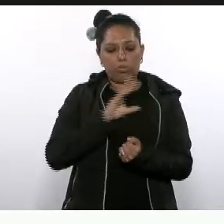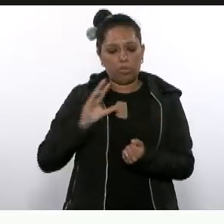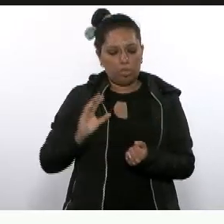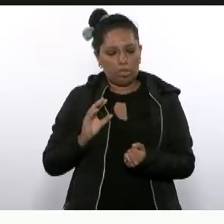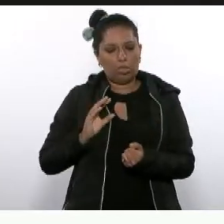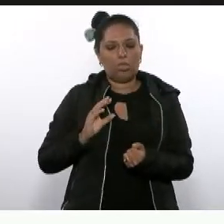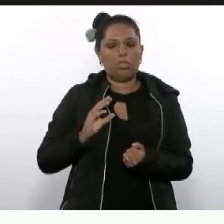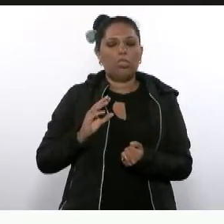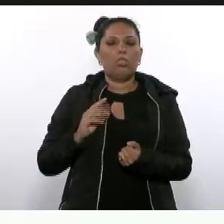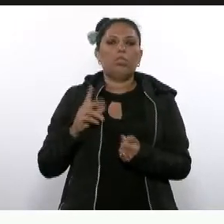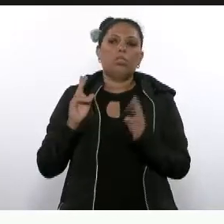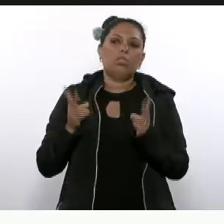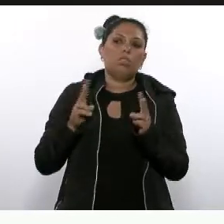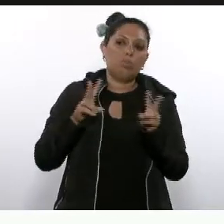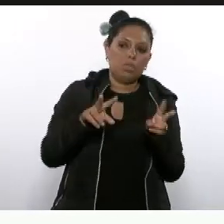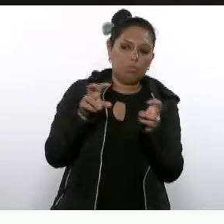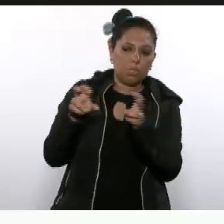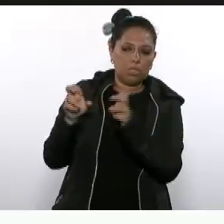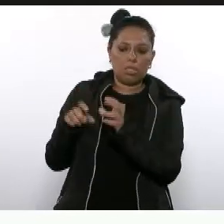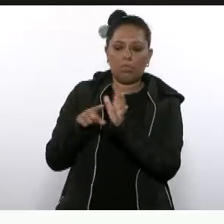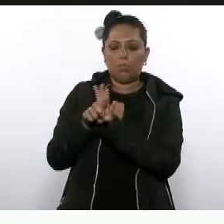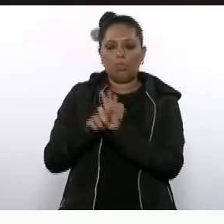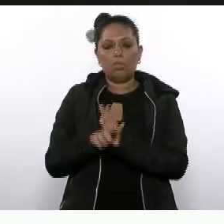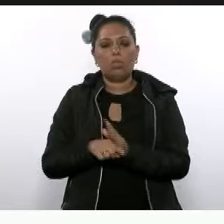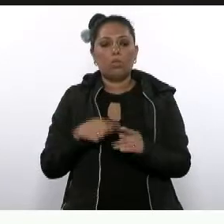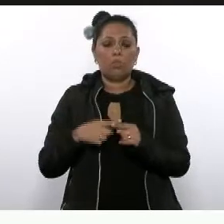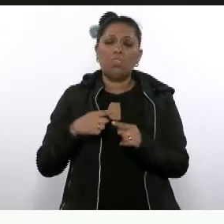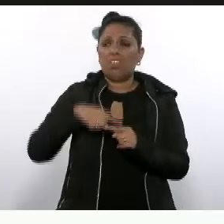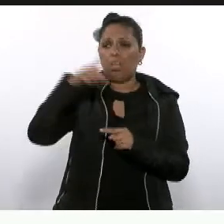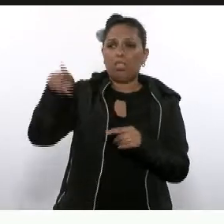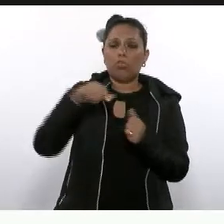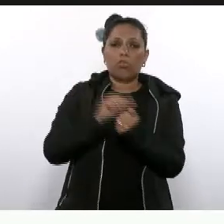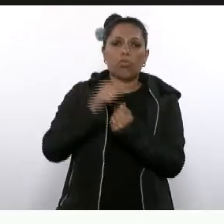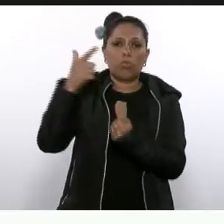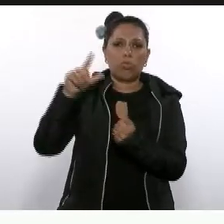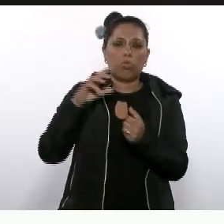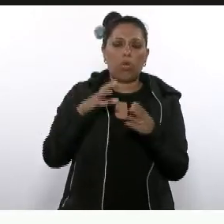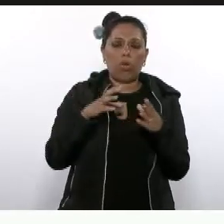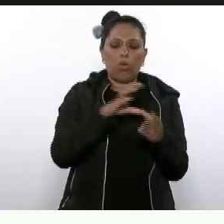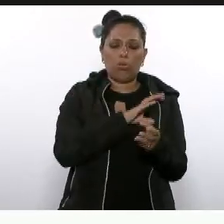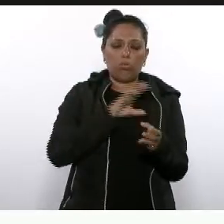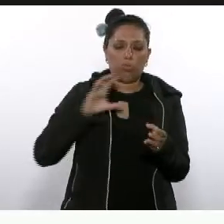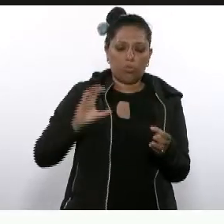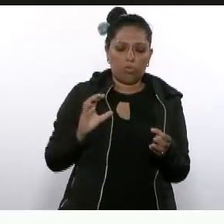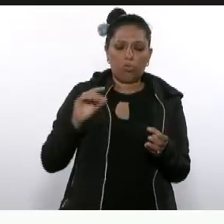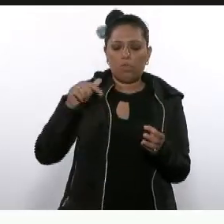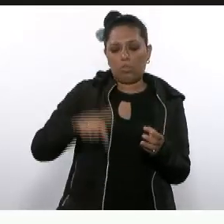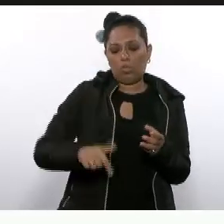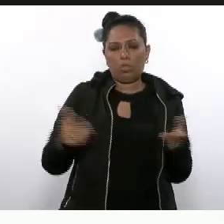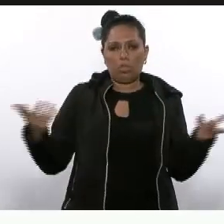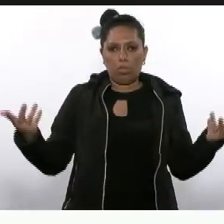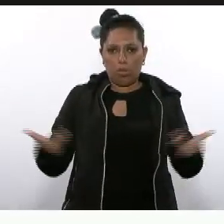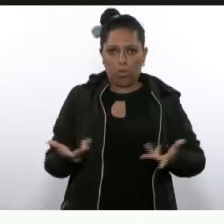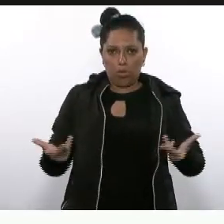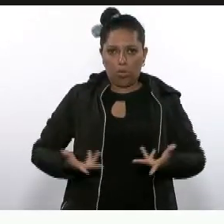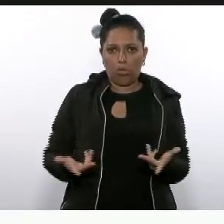acompanharam na medida do possível e que presidem outras comissões e, em razão disso, não estão presentes